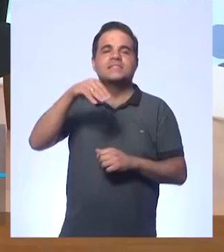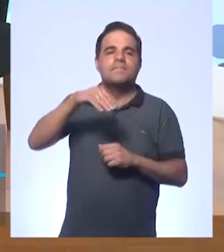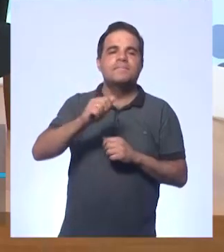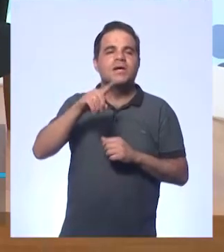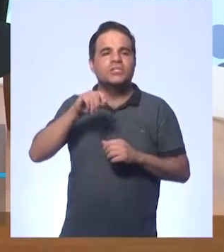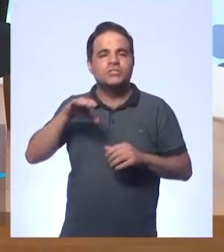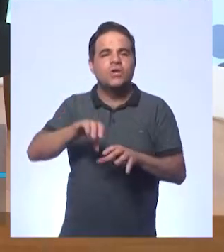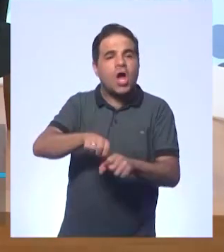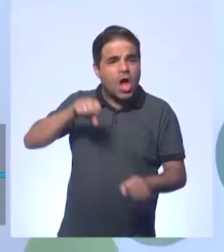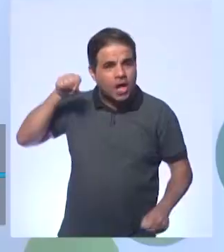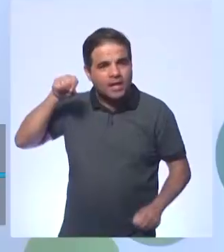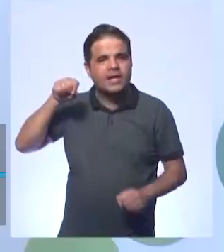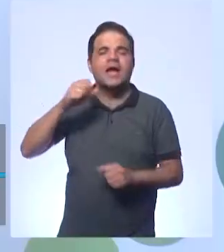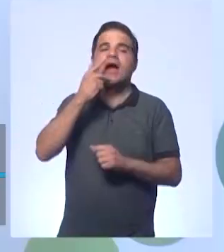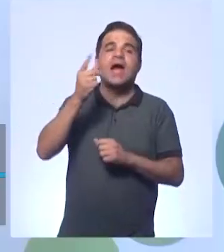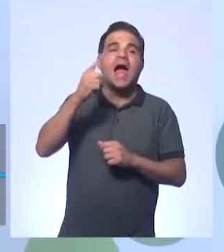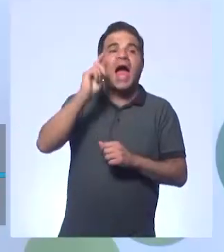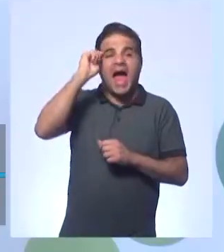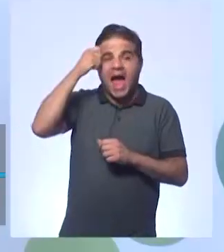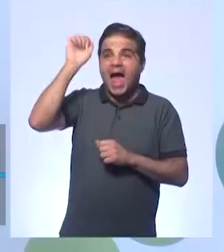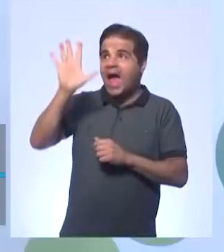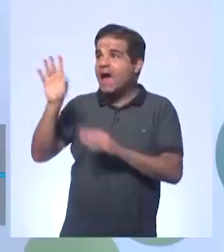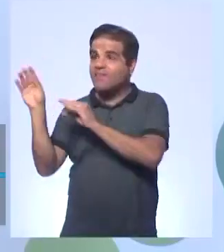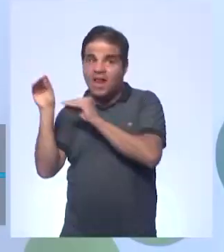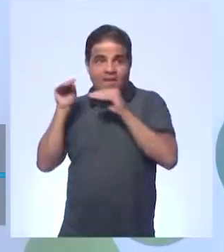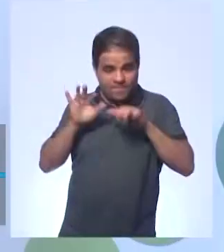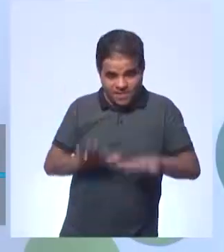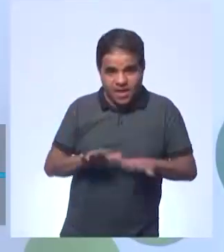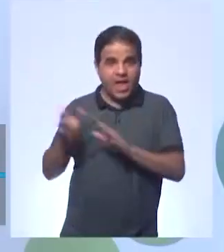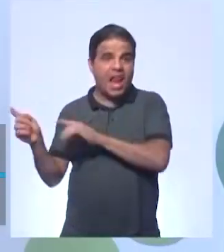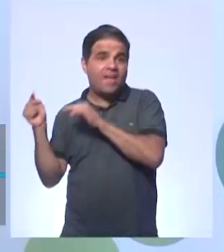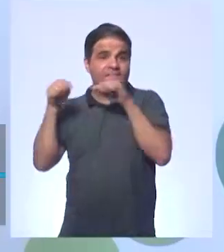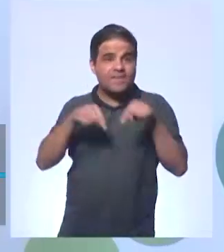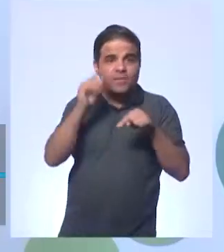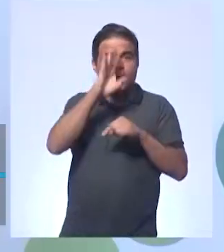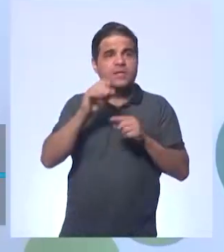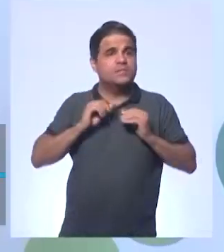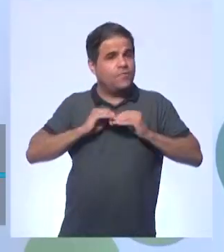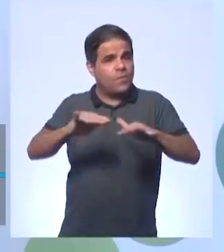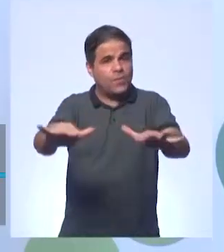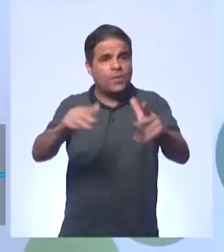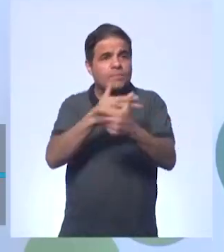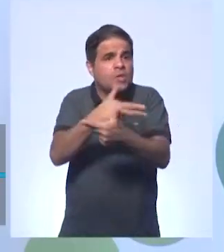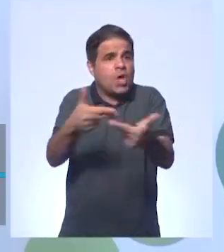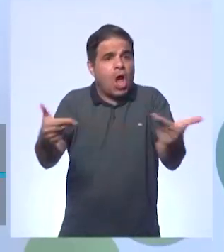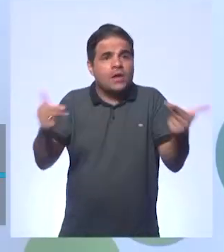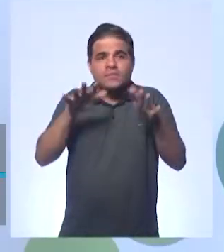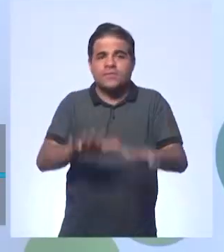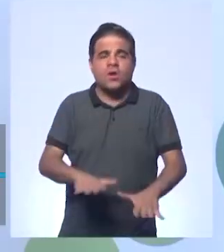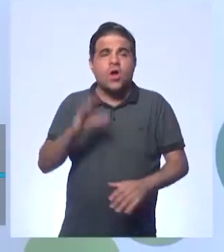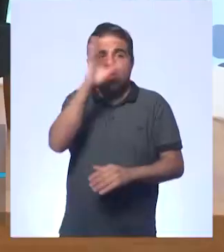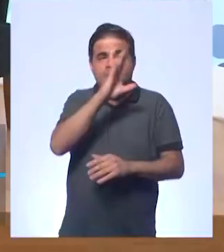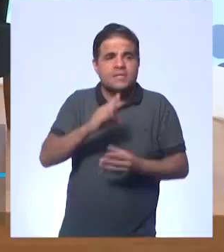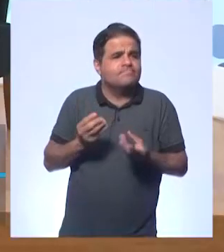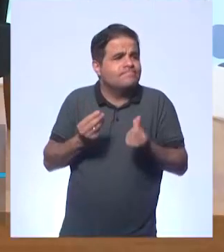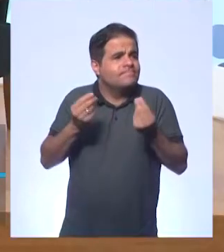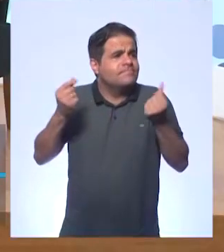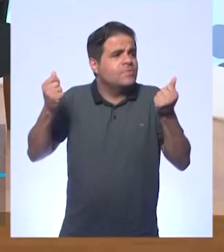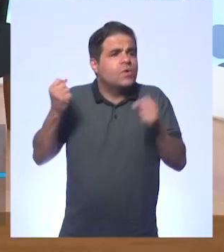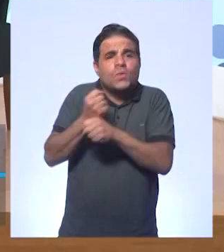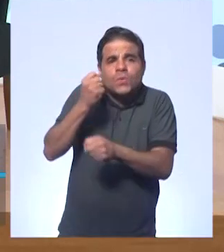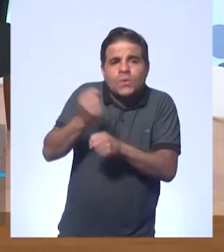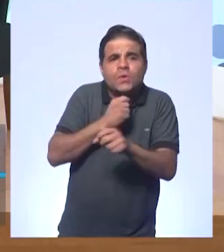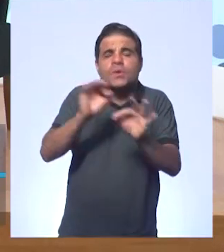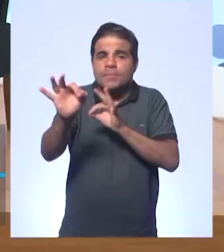africana. Sim. Que a África veio para o Brasil e deixou muita coisa aqui, né? O Brasil ele foi essencialmente